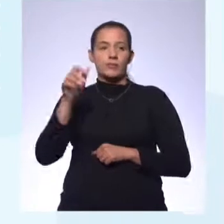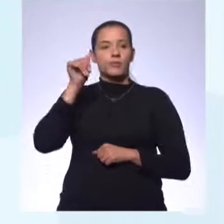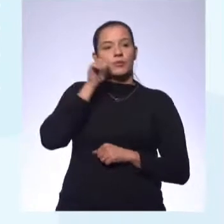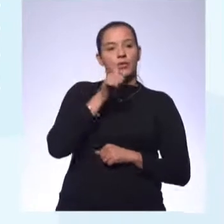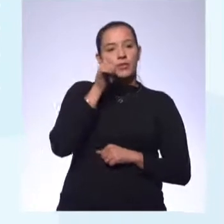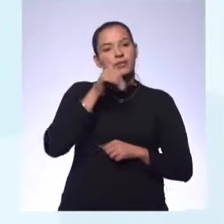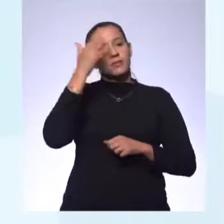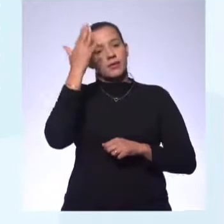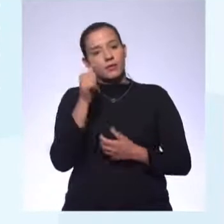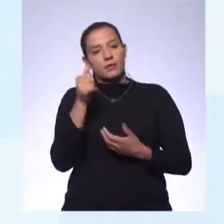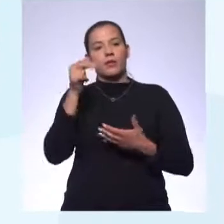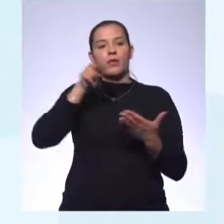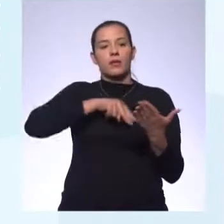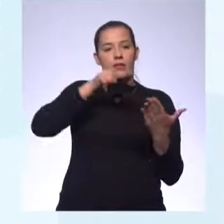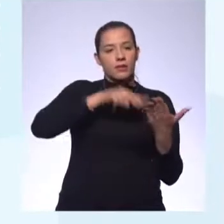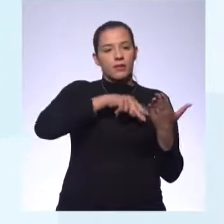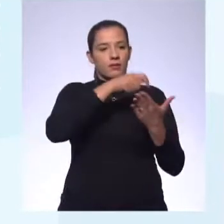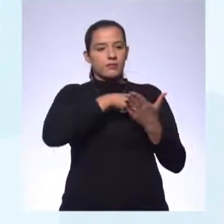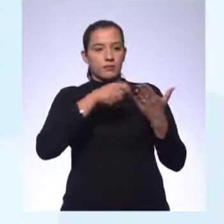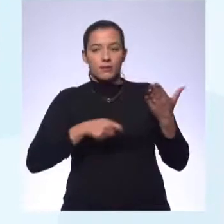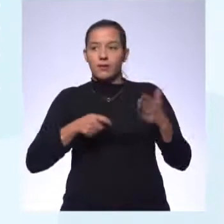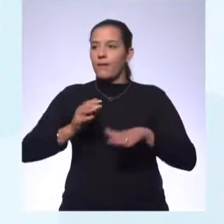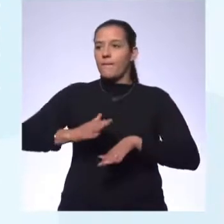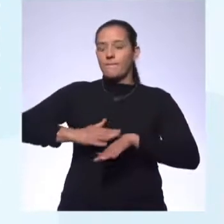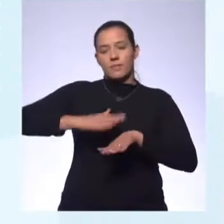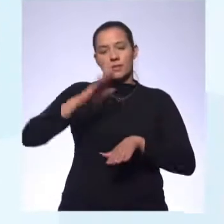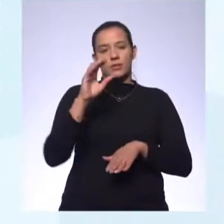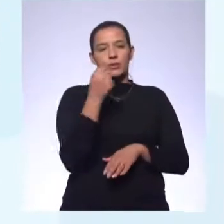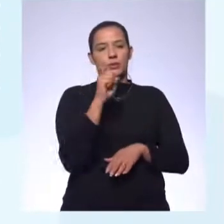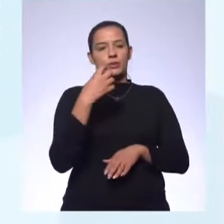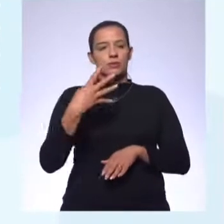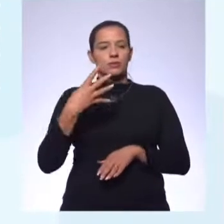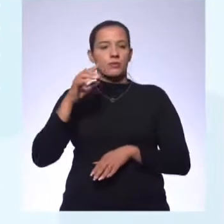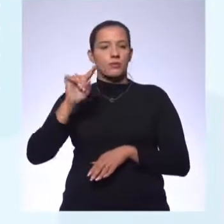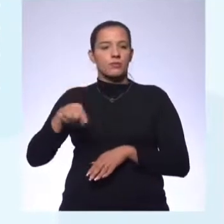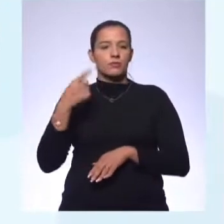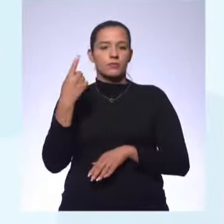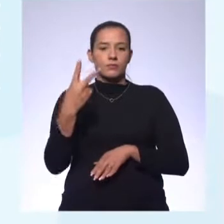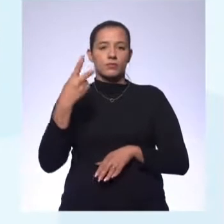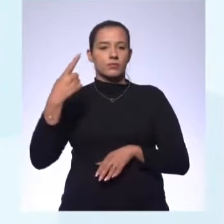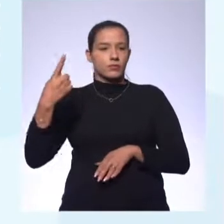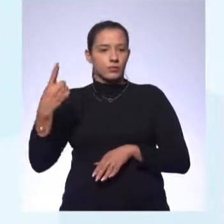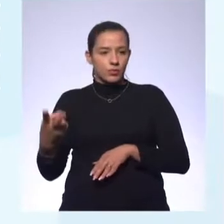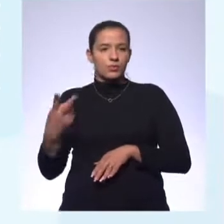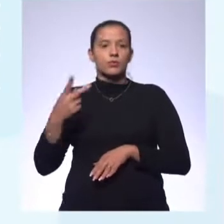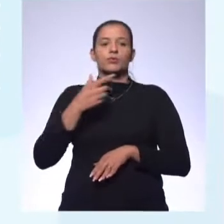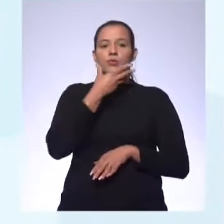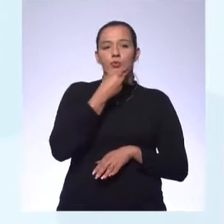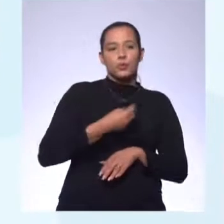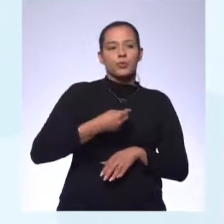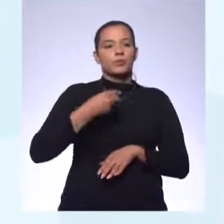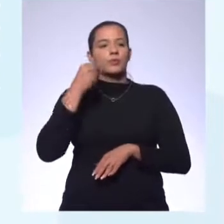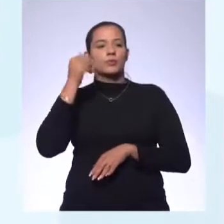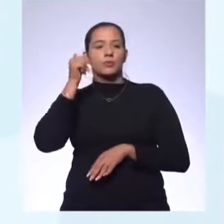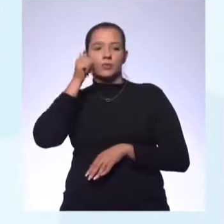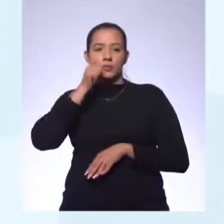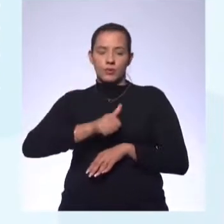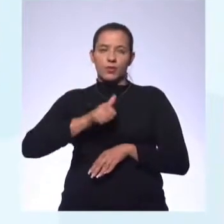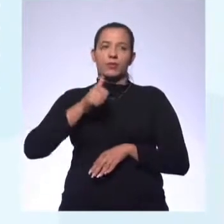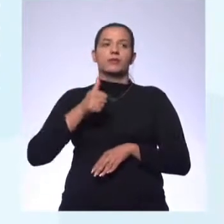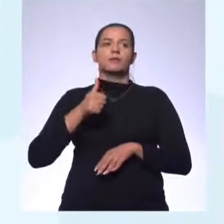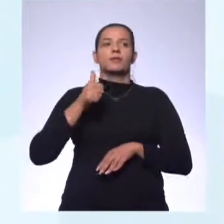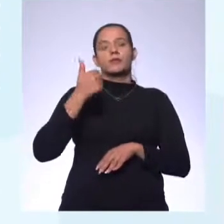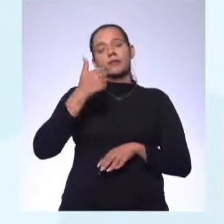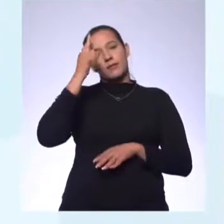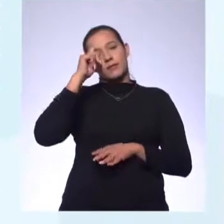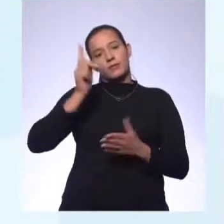E 804 mil, um pouquinho mais, de homens e 705, um pouquinho mais, de mulheres analfabetas. Ou seja, a população